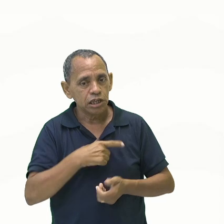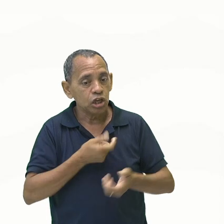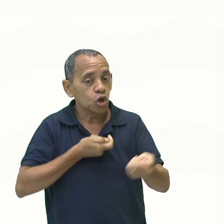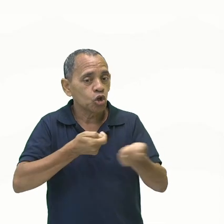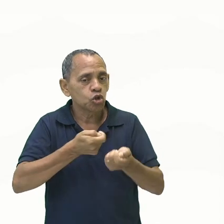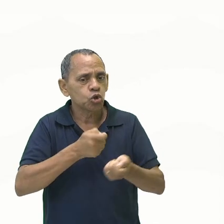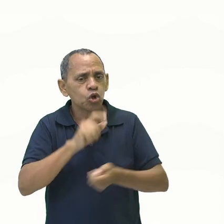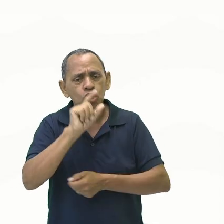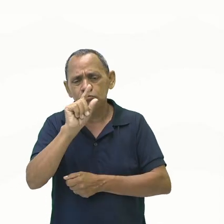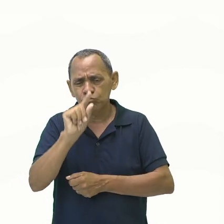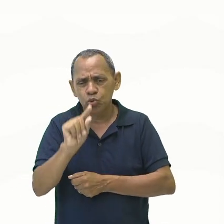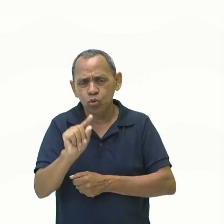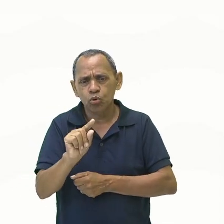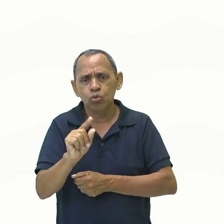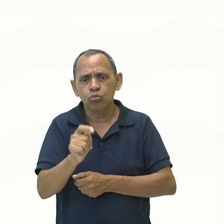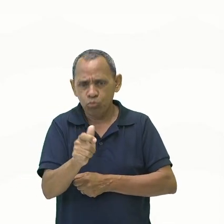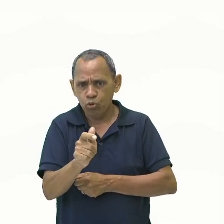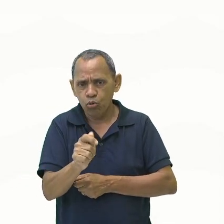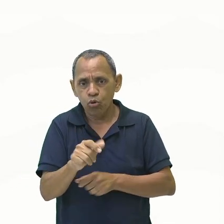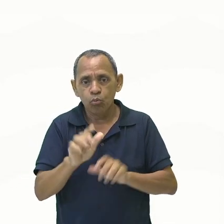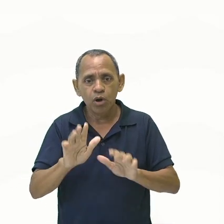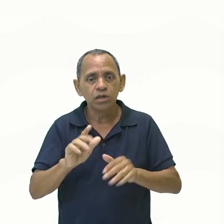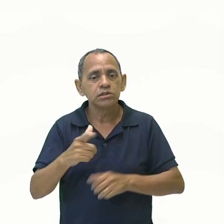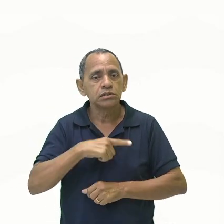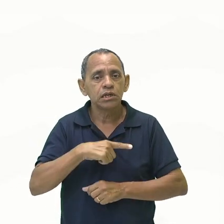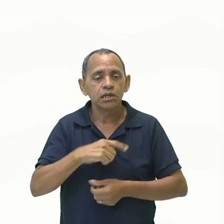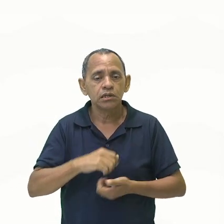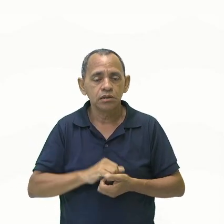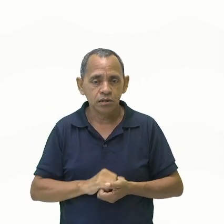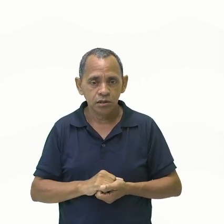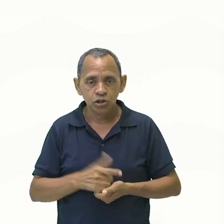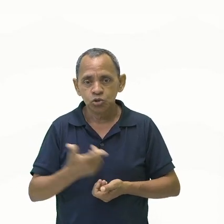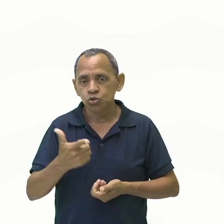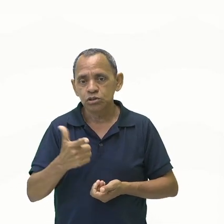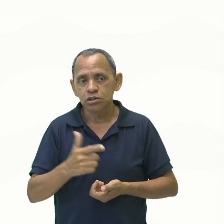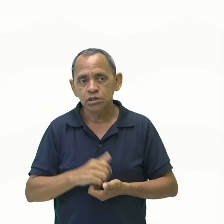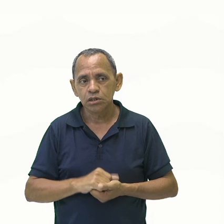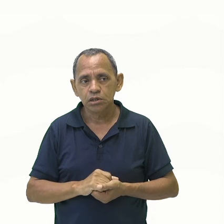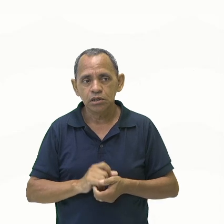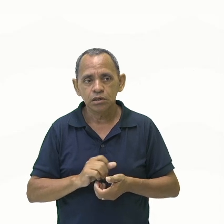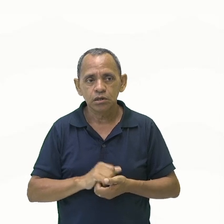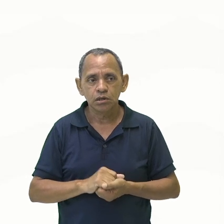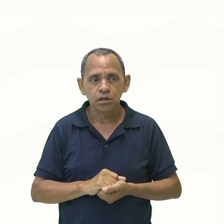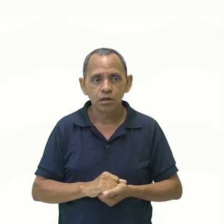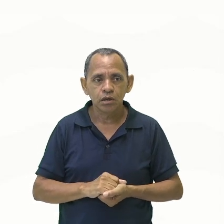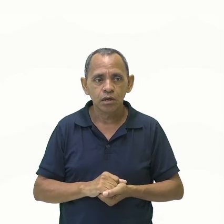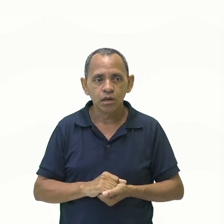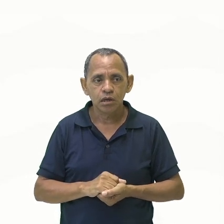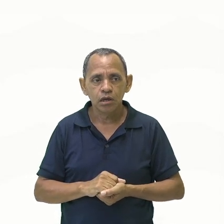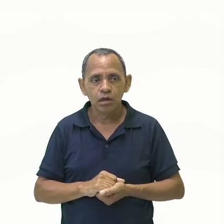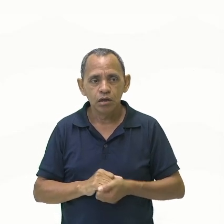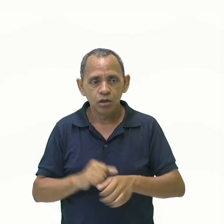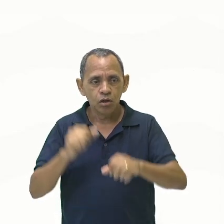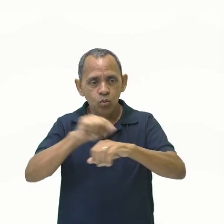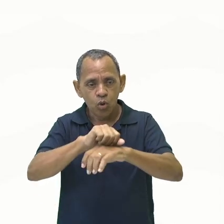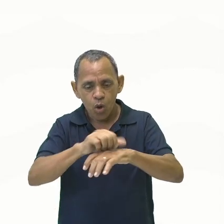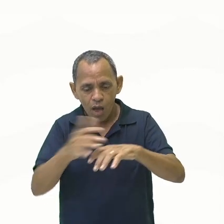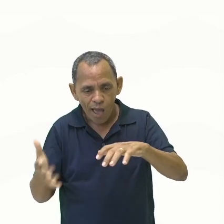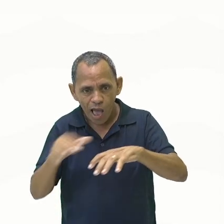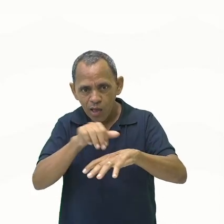é soterrado ali, mas não tem toda a estrutura que tem um aterro sanitário que conta com